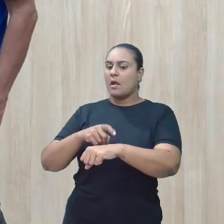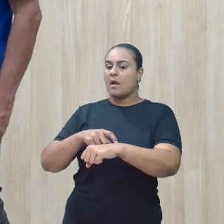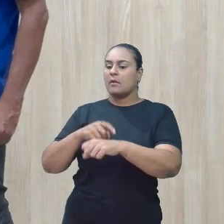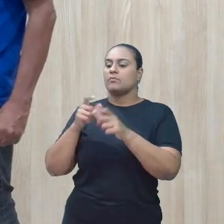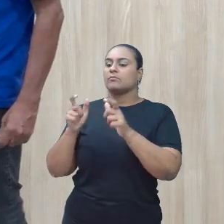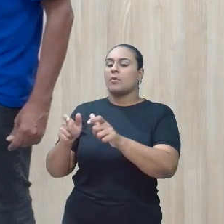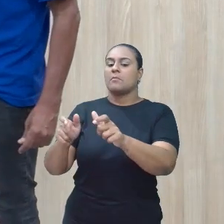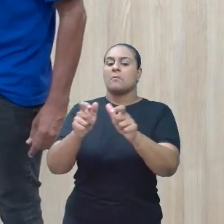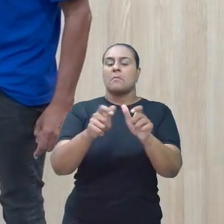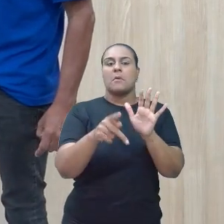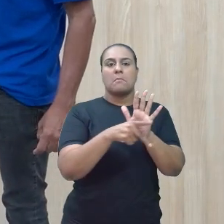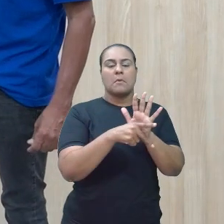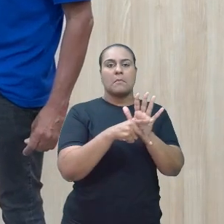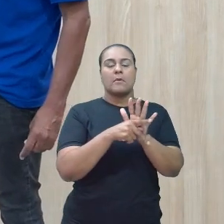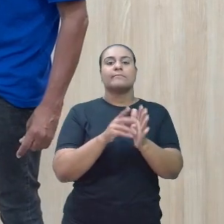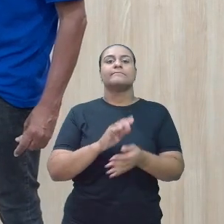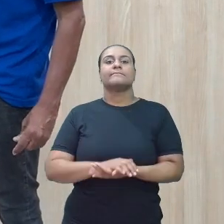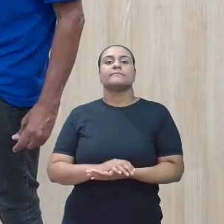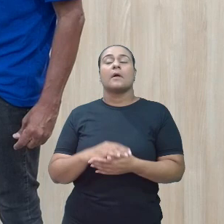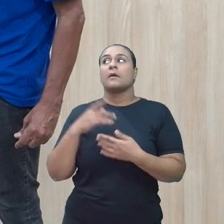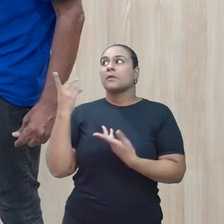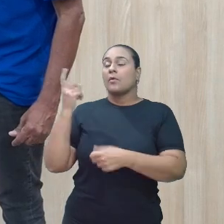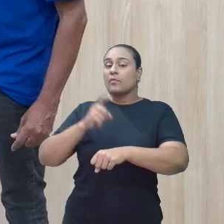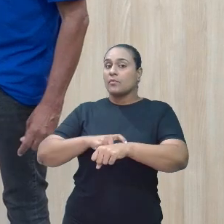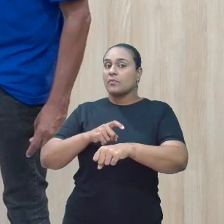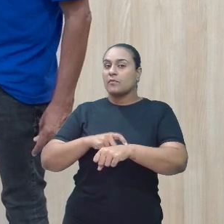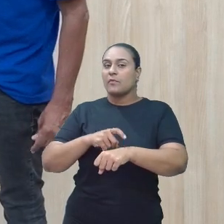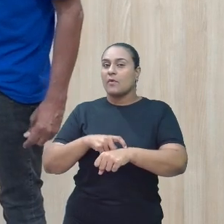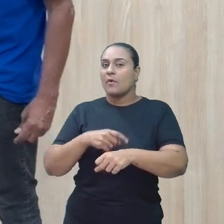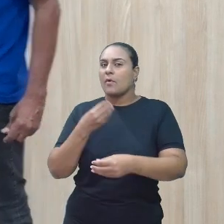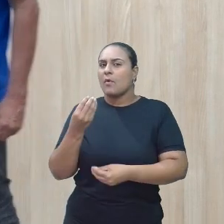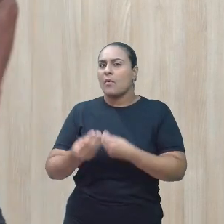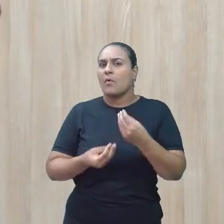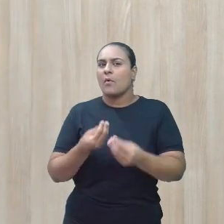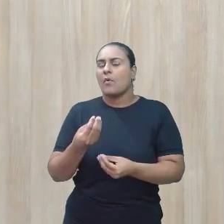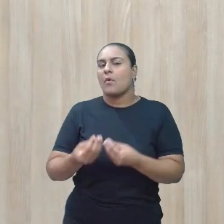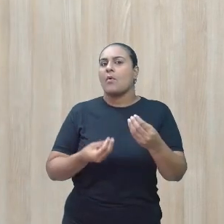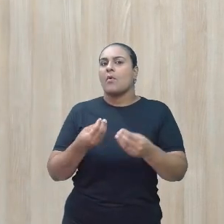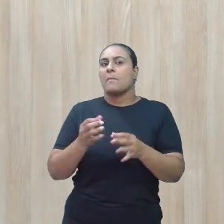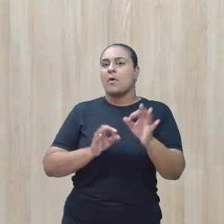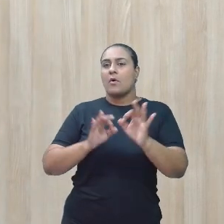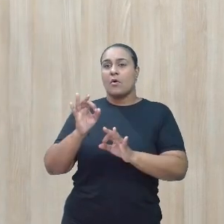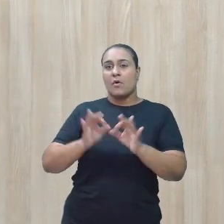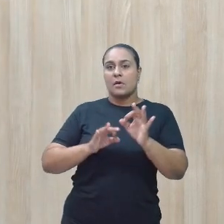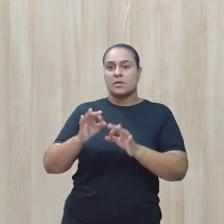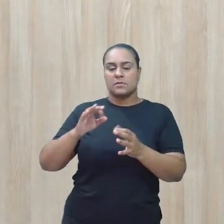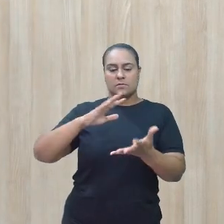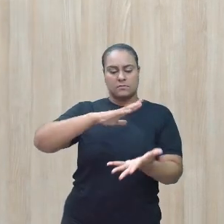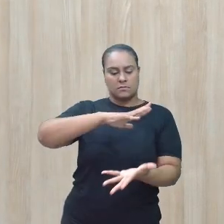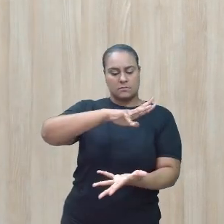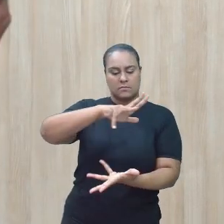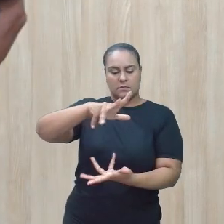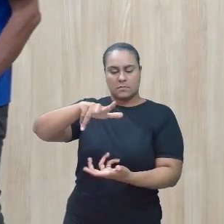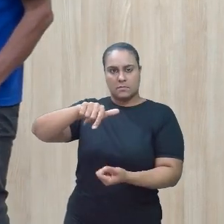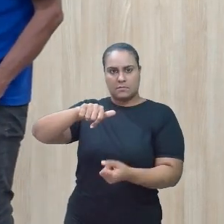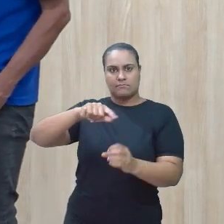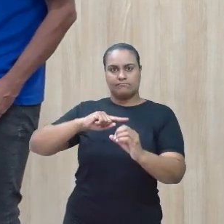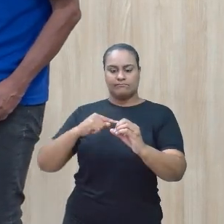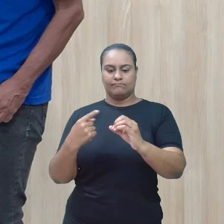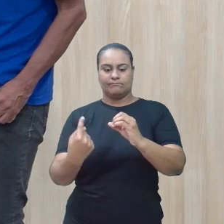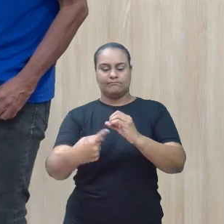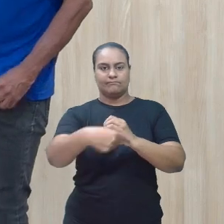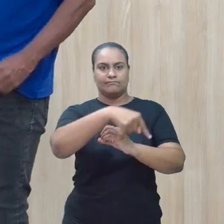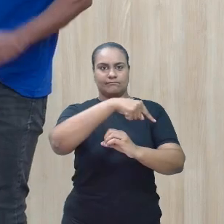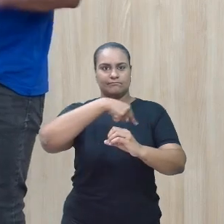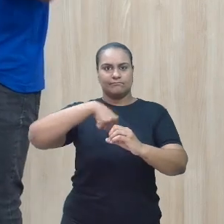tá? E aí ficou o seguinte, os fusos são concebidos da divisão da circunferência terrestre, 360, pela quantidade de horas